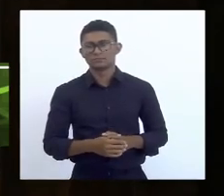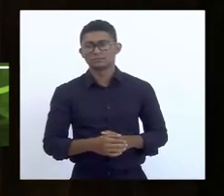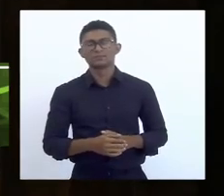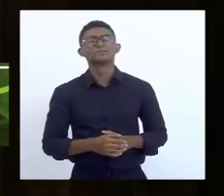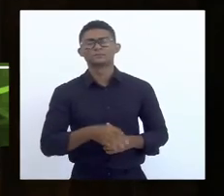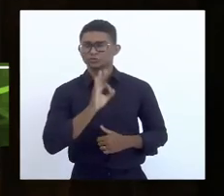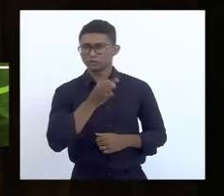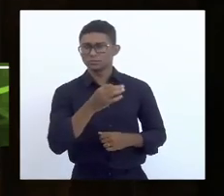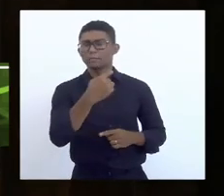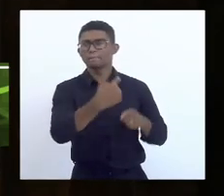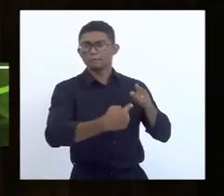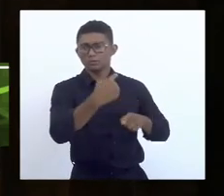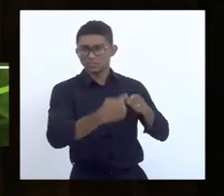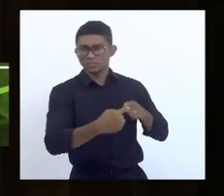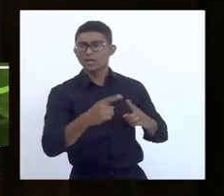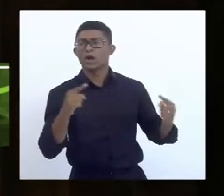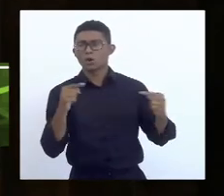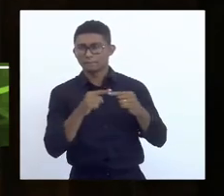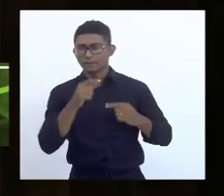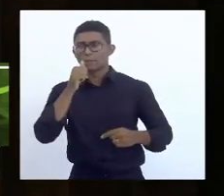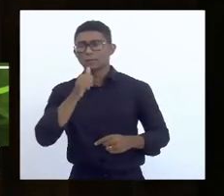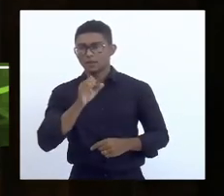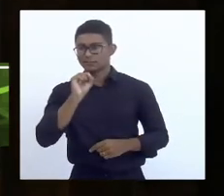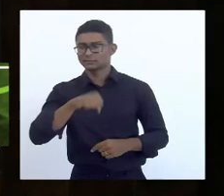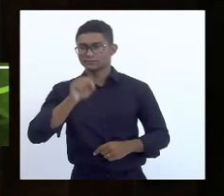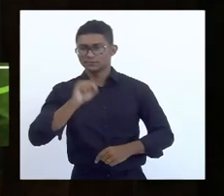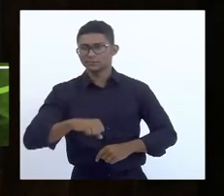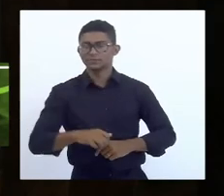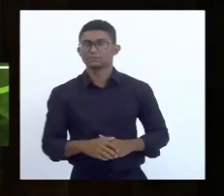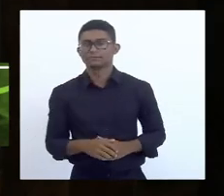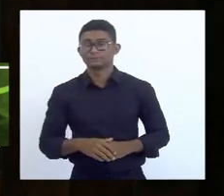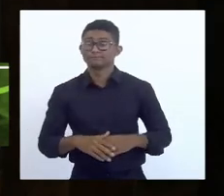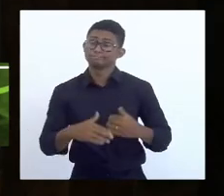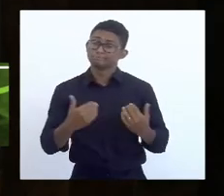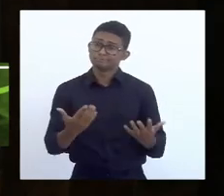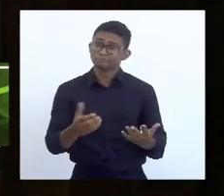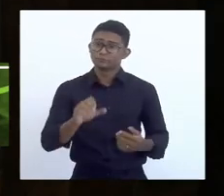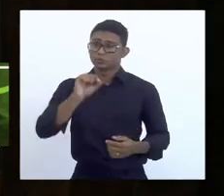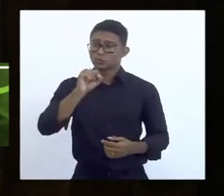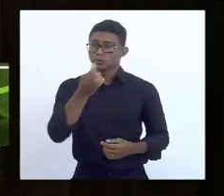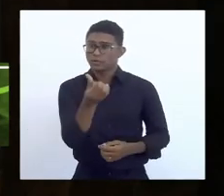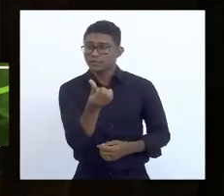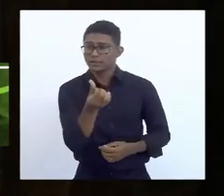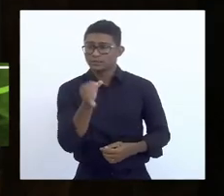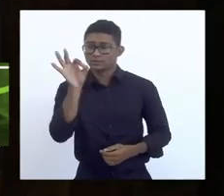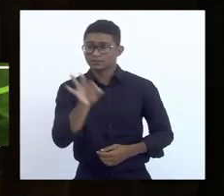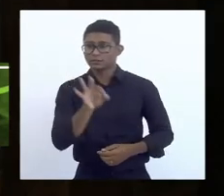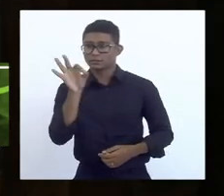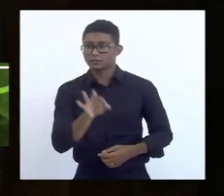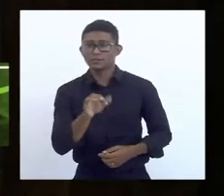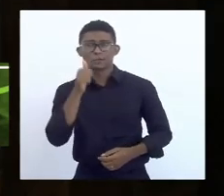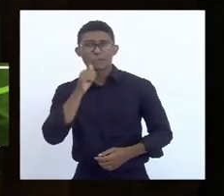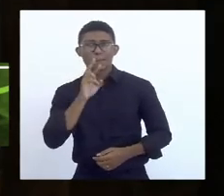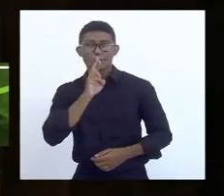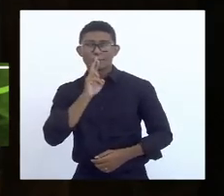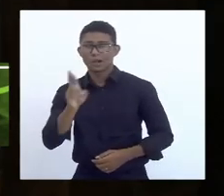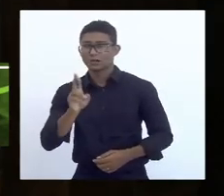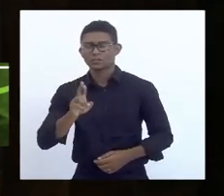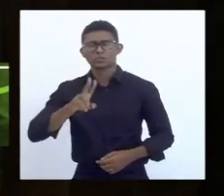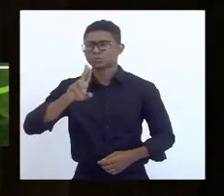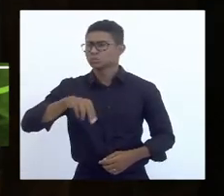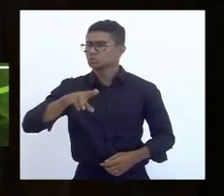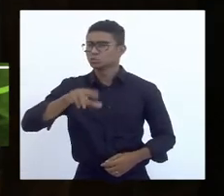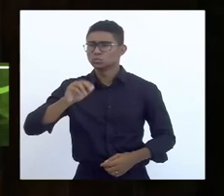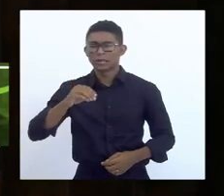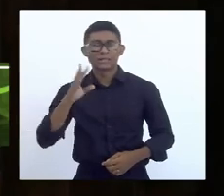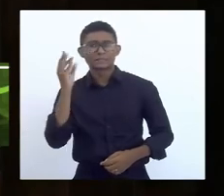é lugar de mulher, sim. Contudo, apesar dessas informações, 86% das mulheres que responderam nunca foram